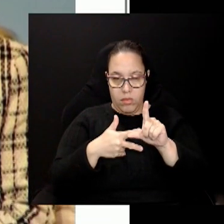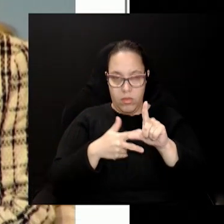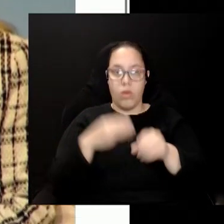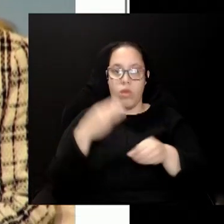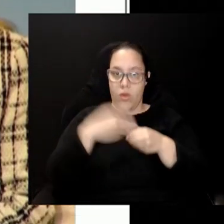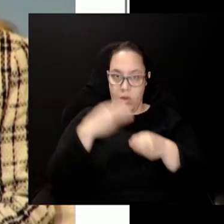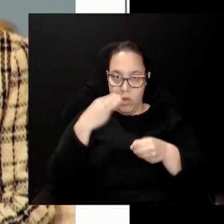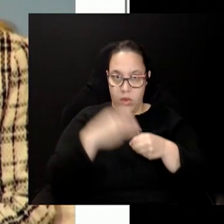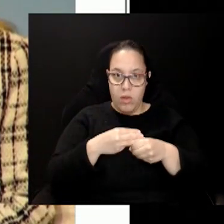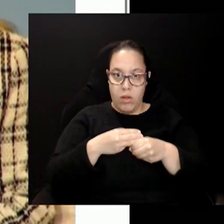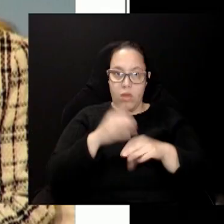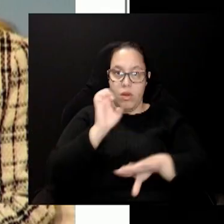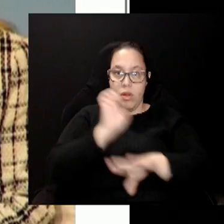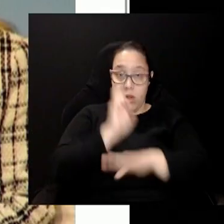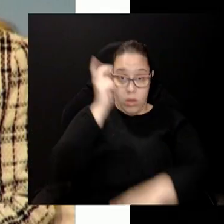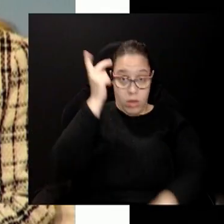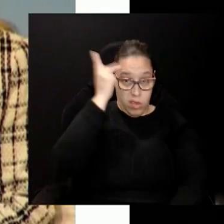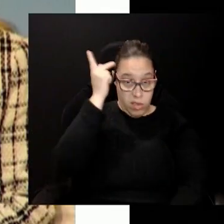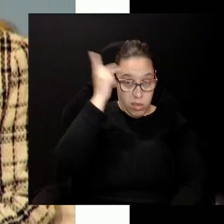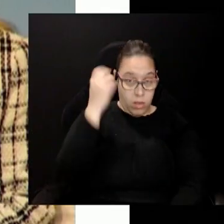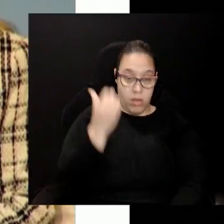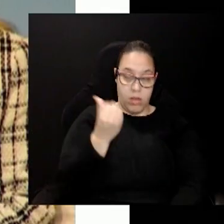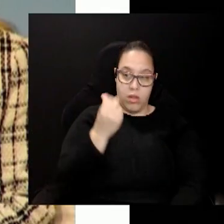São Paulo, com